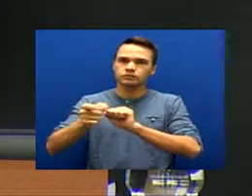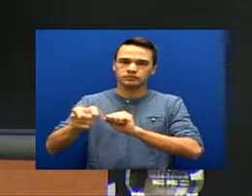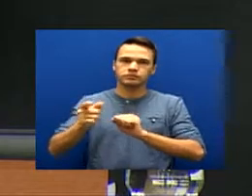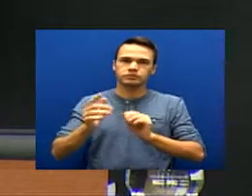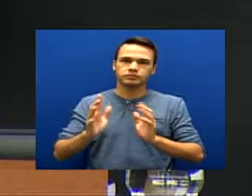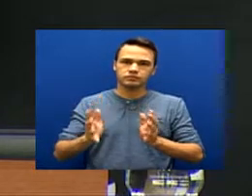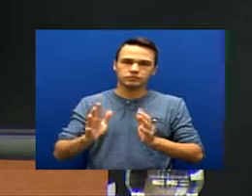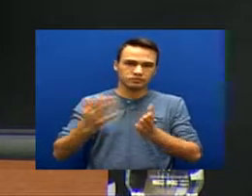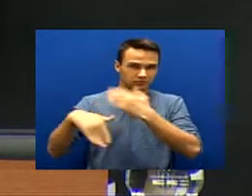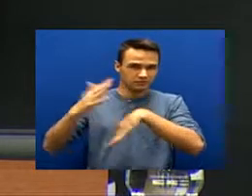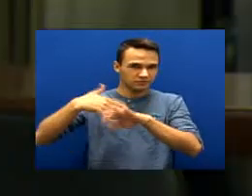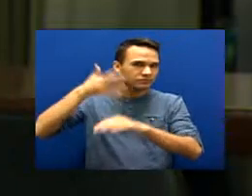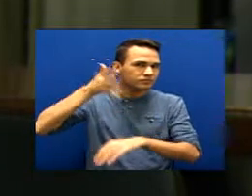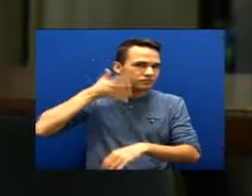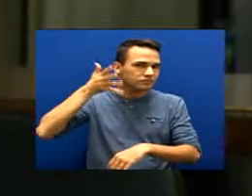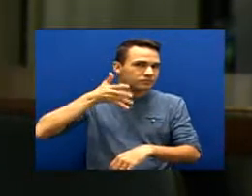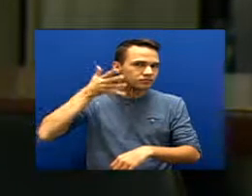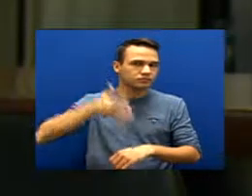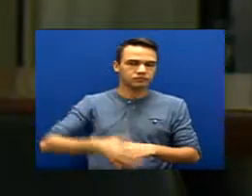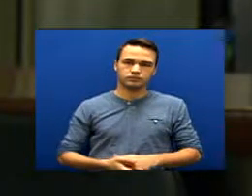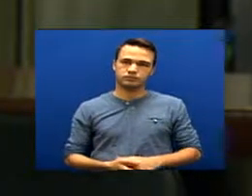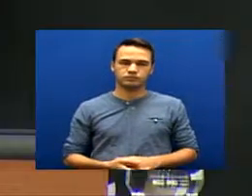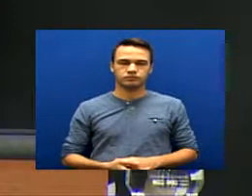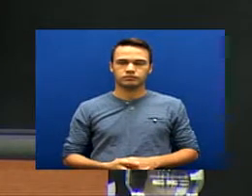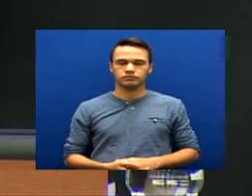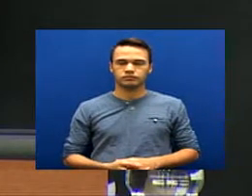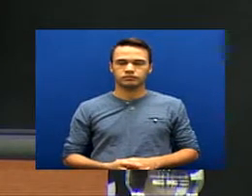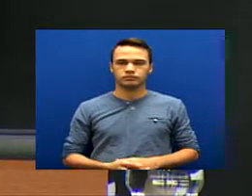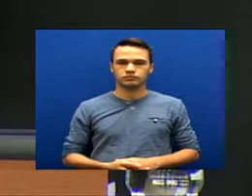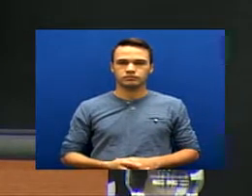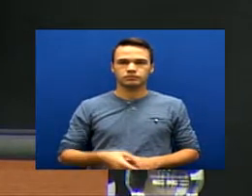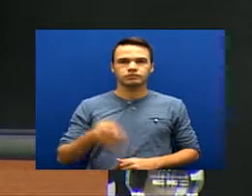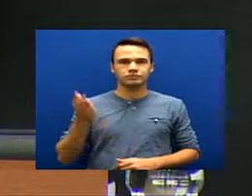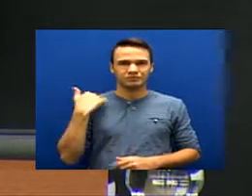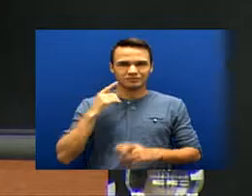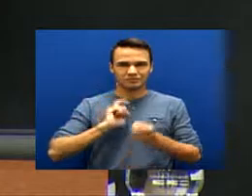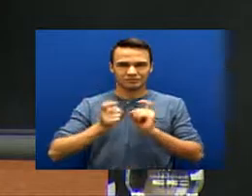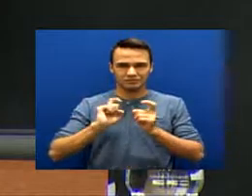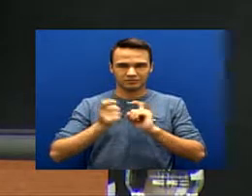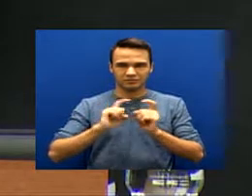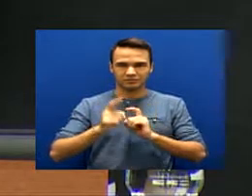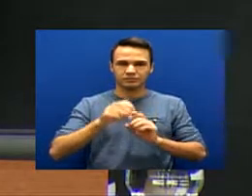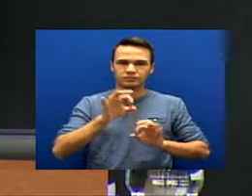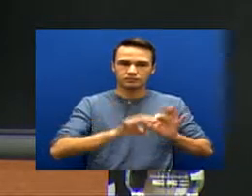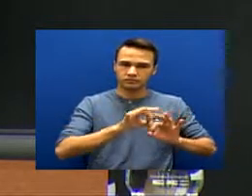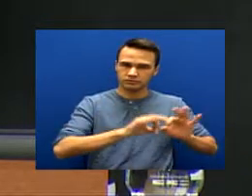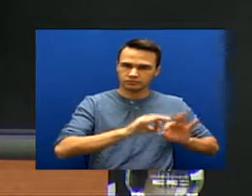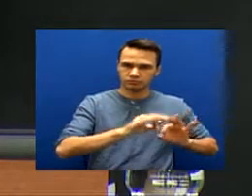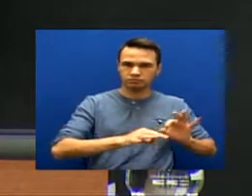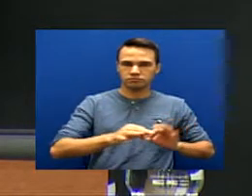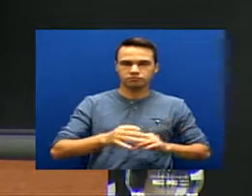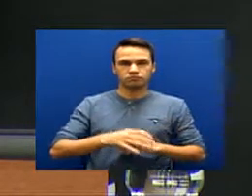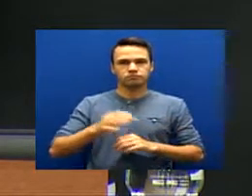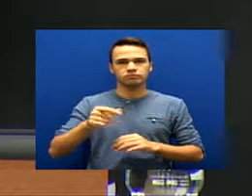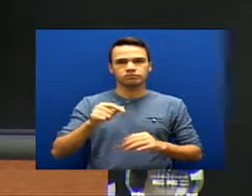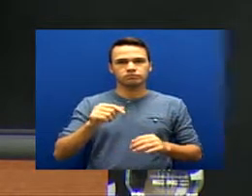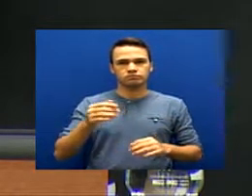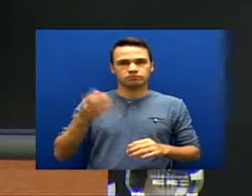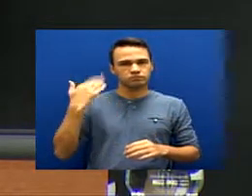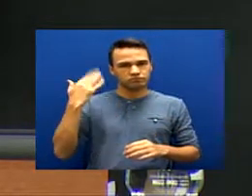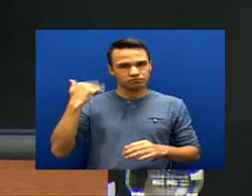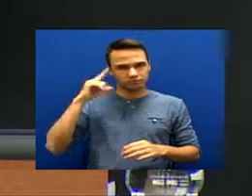do Romeu. Uma é restauração e outra é restaurando, né? E eu me perco às vezes. Mas está aqui